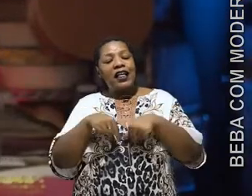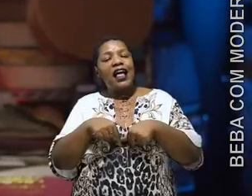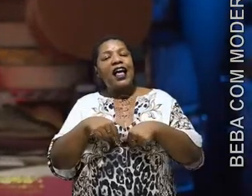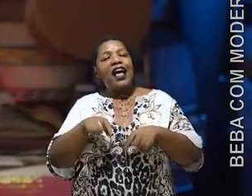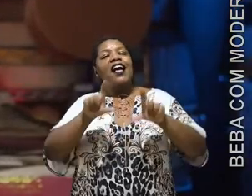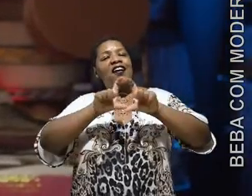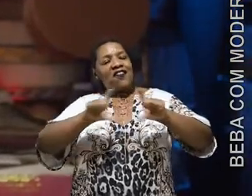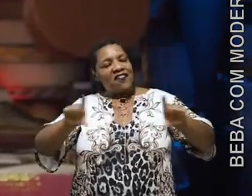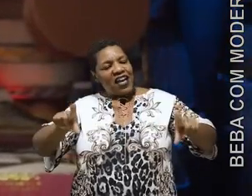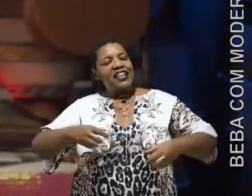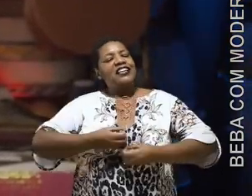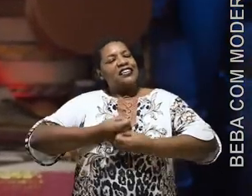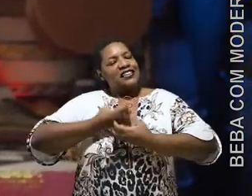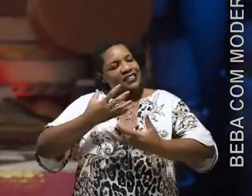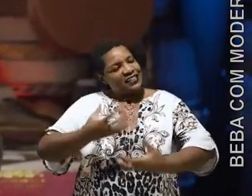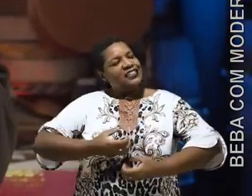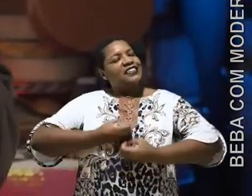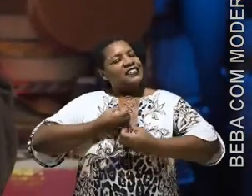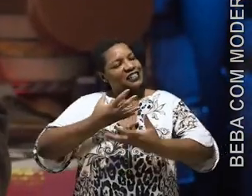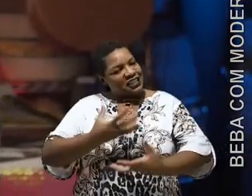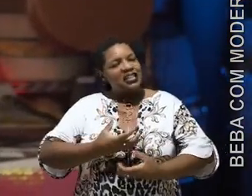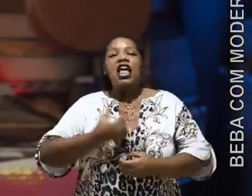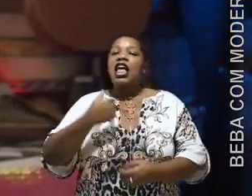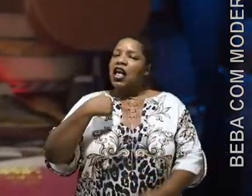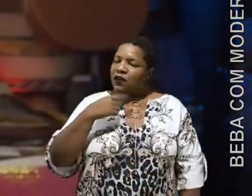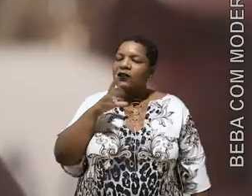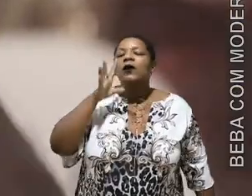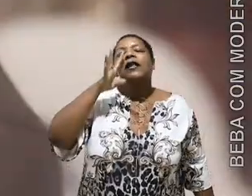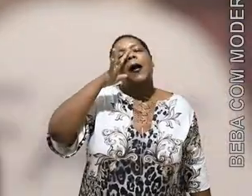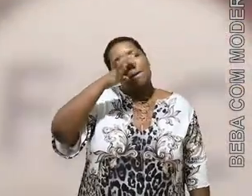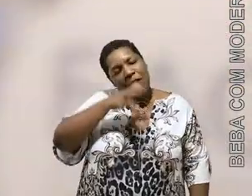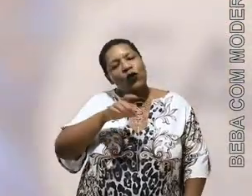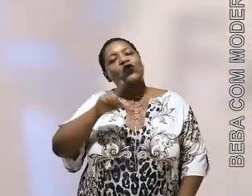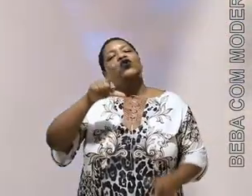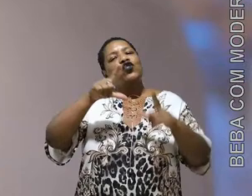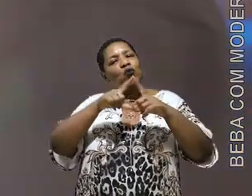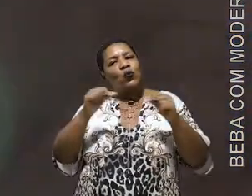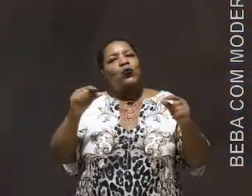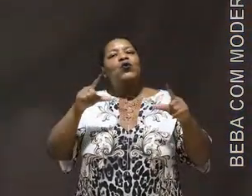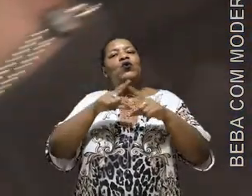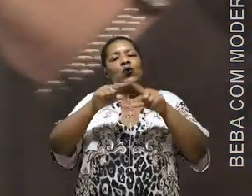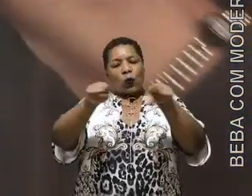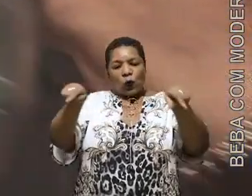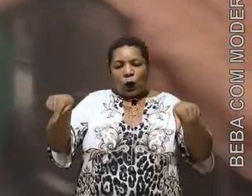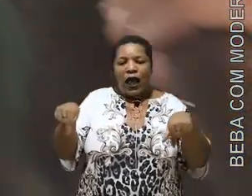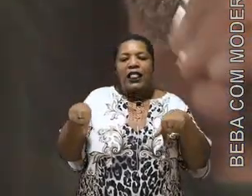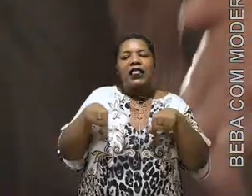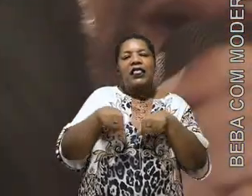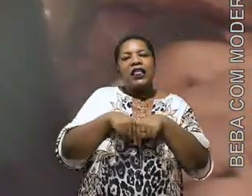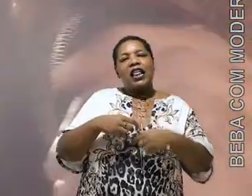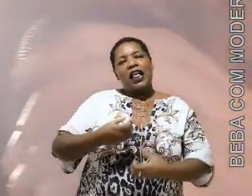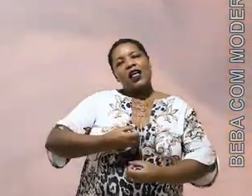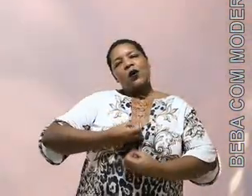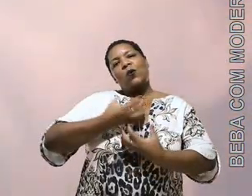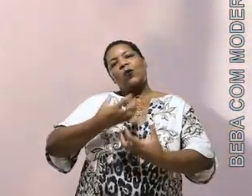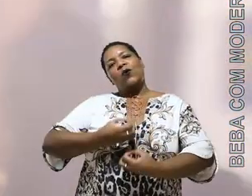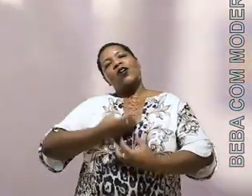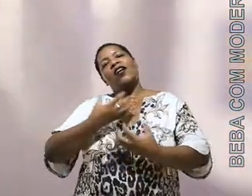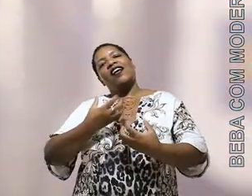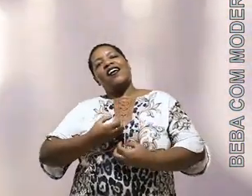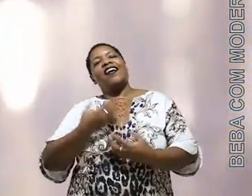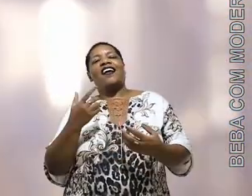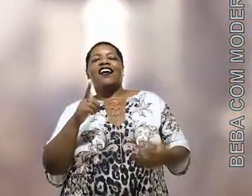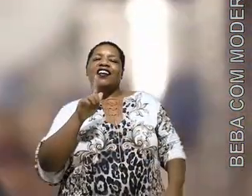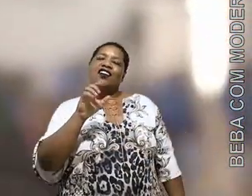até a quadrilha deve Frota perdendo Entendeu Beleza teimoso de Brasília da quadrilha Veste Prada